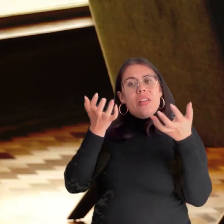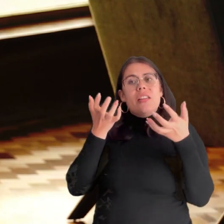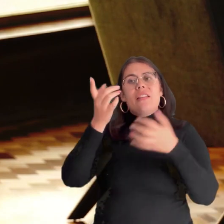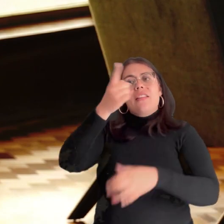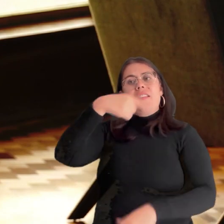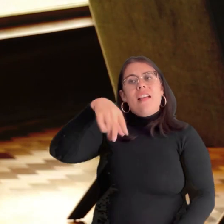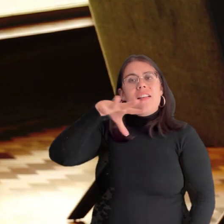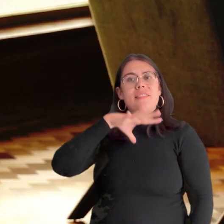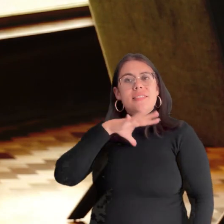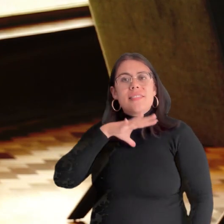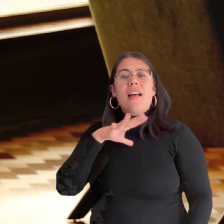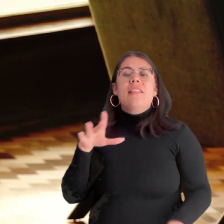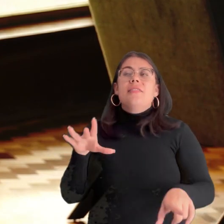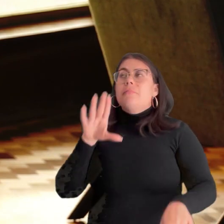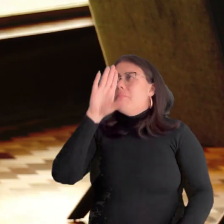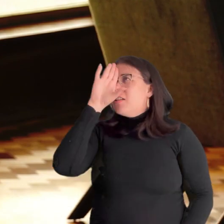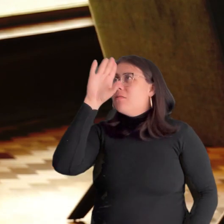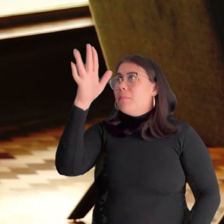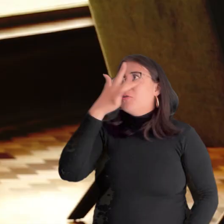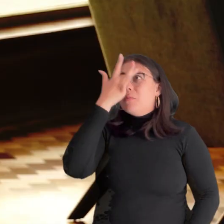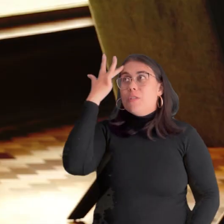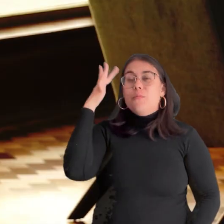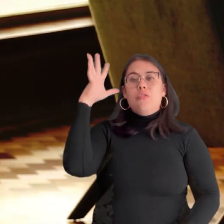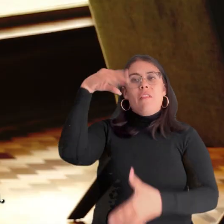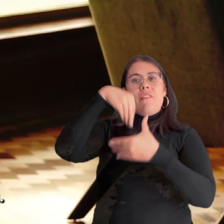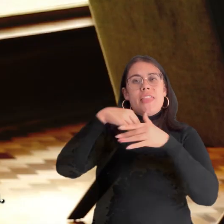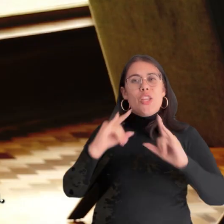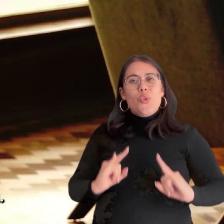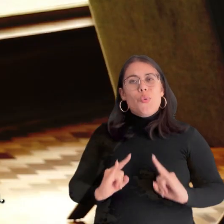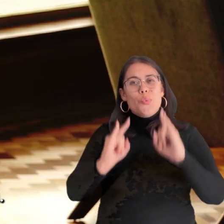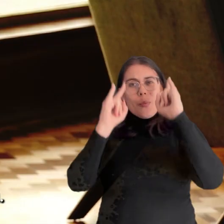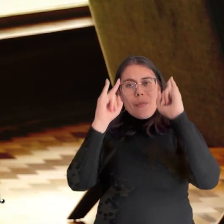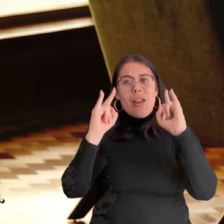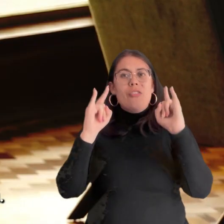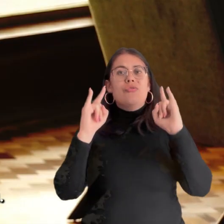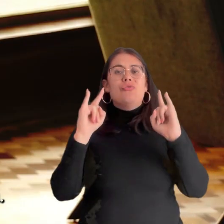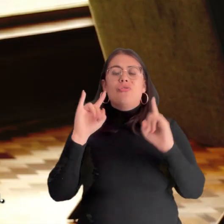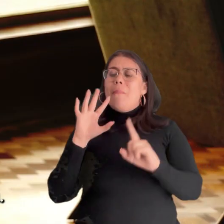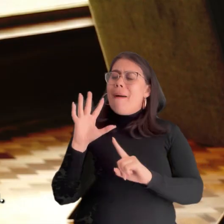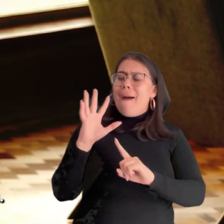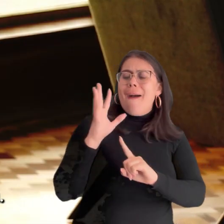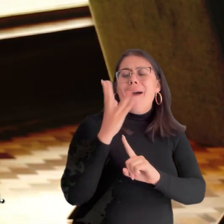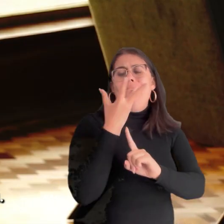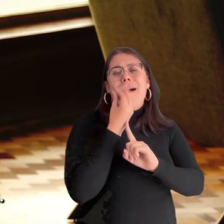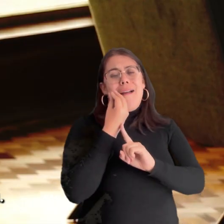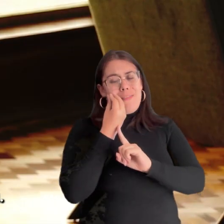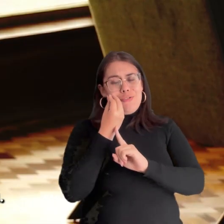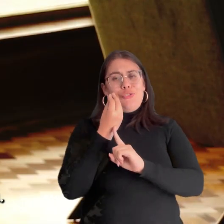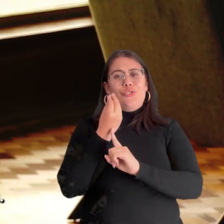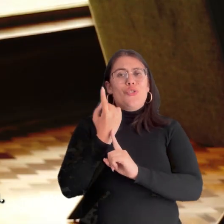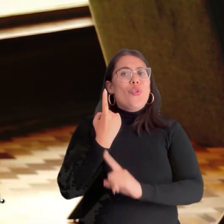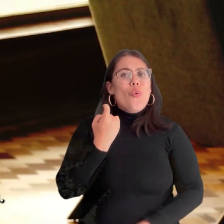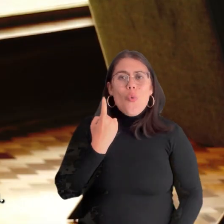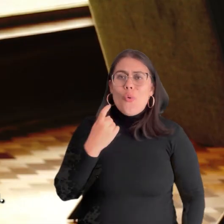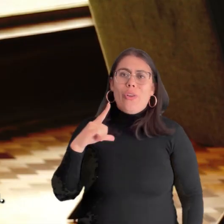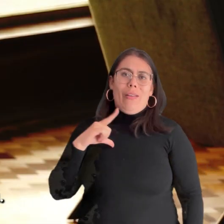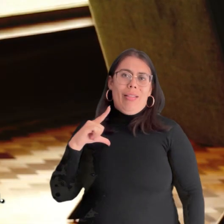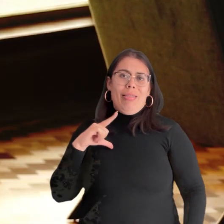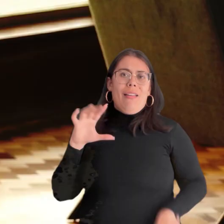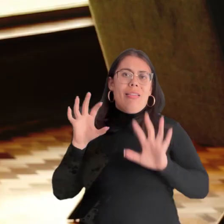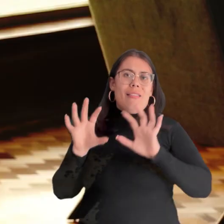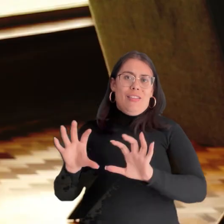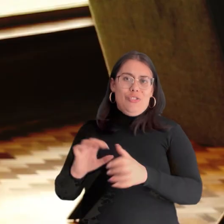arte, né, uma obra única que existia ali. E eu acho que isso até é uma forma um pouco inédita hoje em